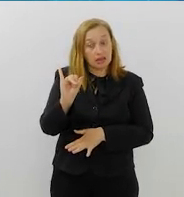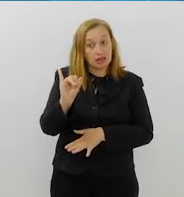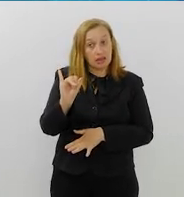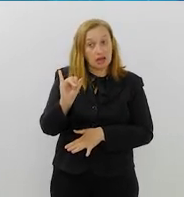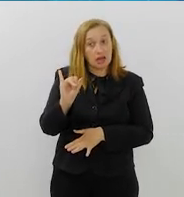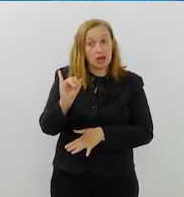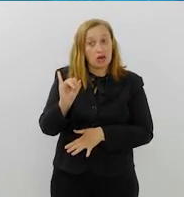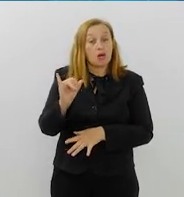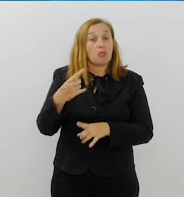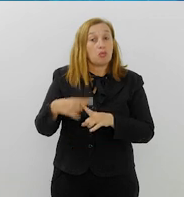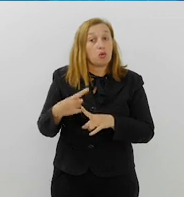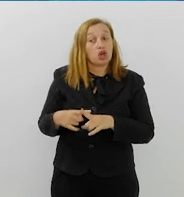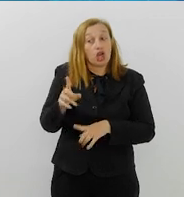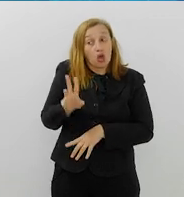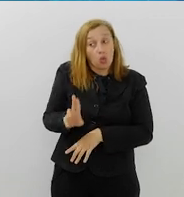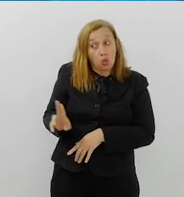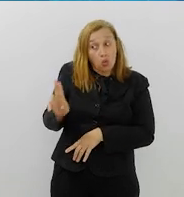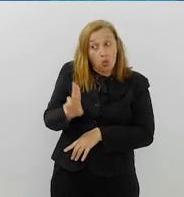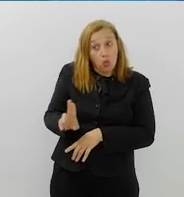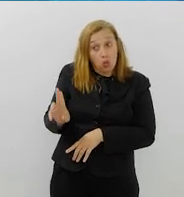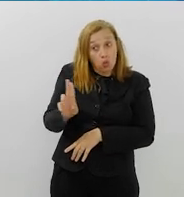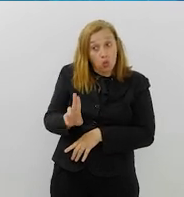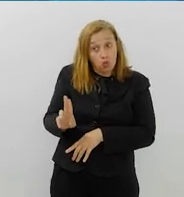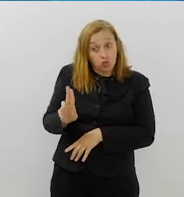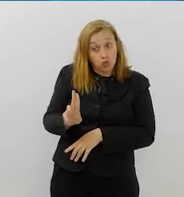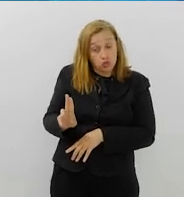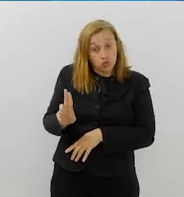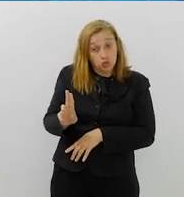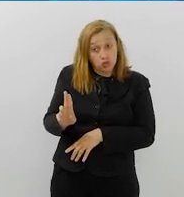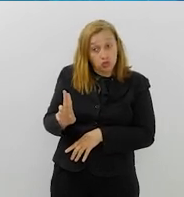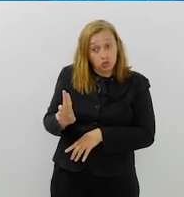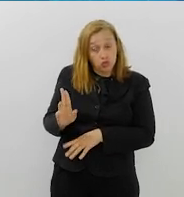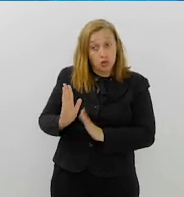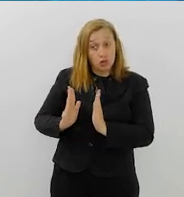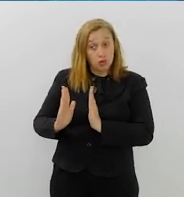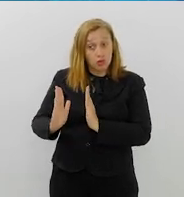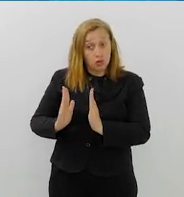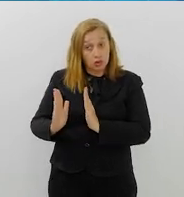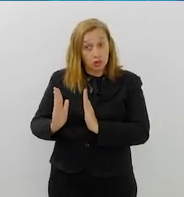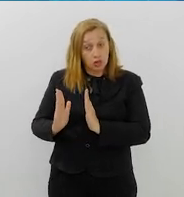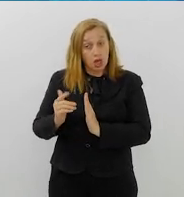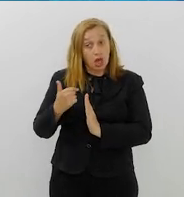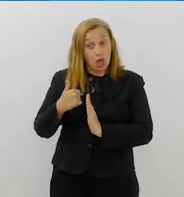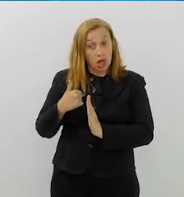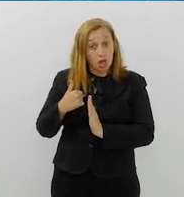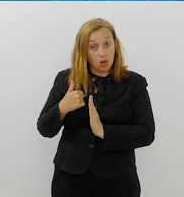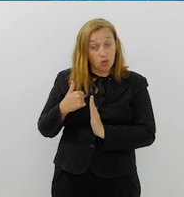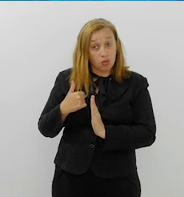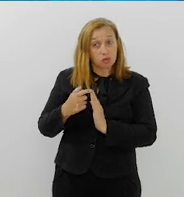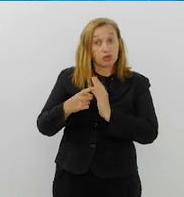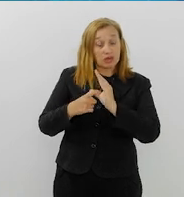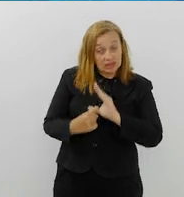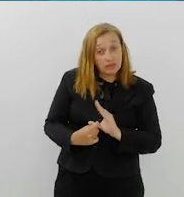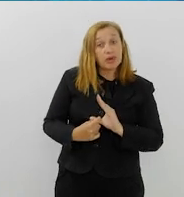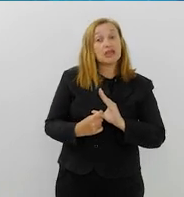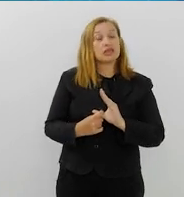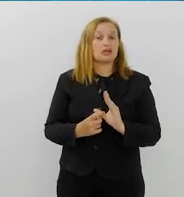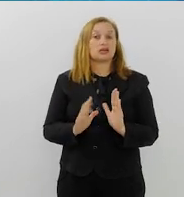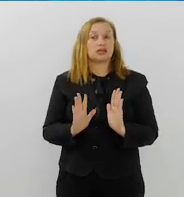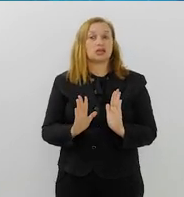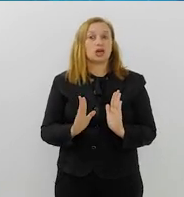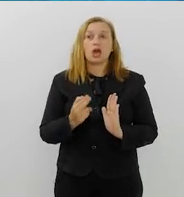não cair, porque eu tenho uso esperado, eu tenho uso excessivo e eu tenho uma dependência, é uma